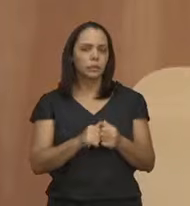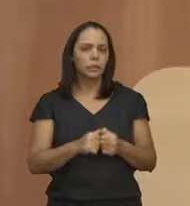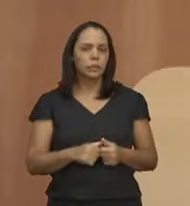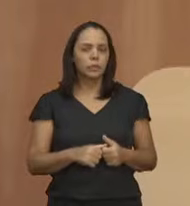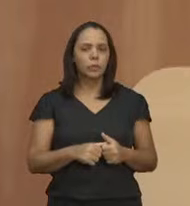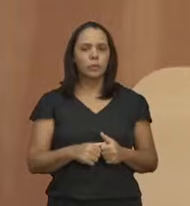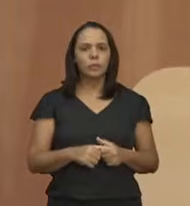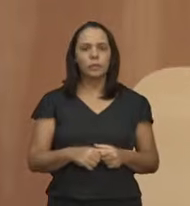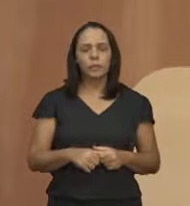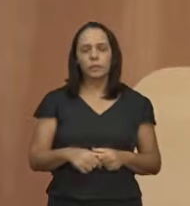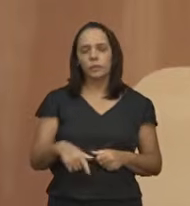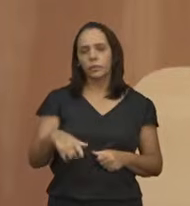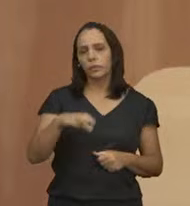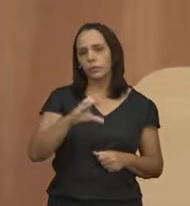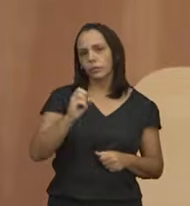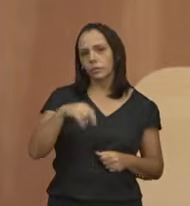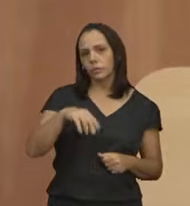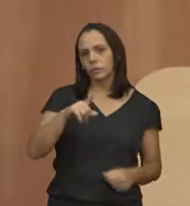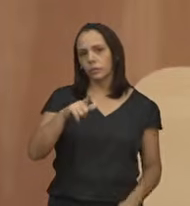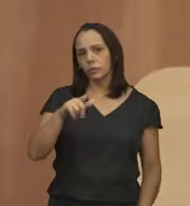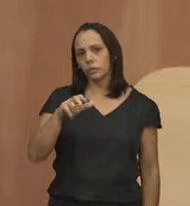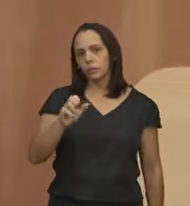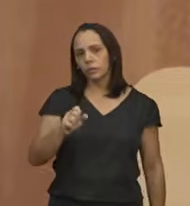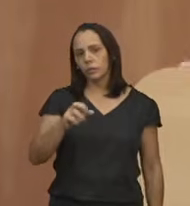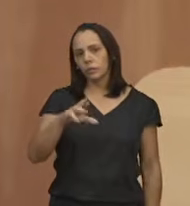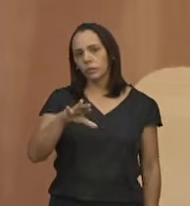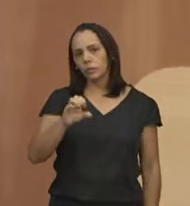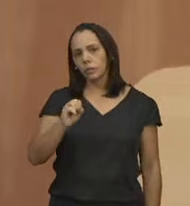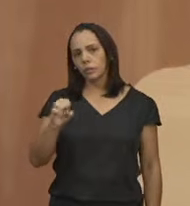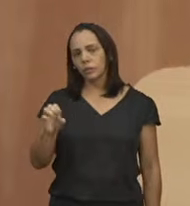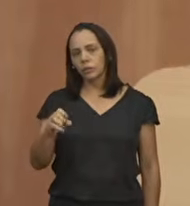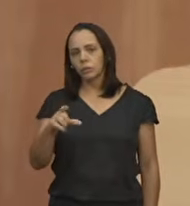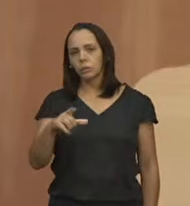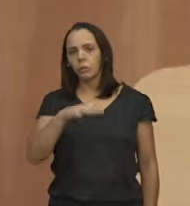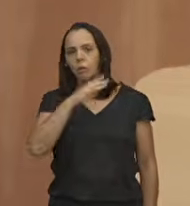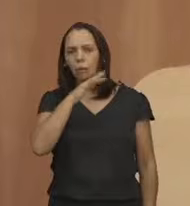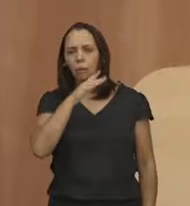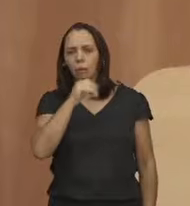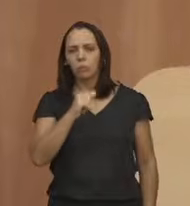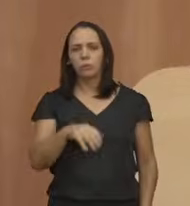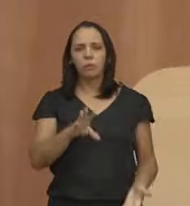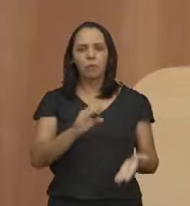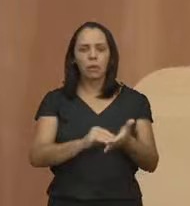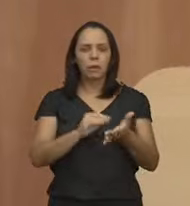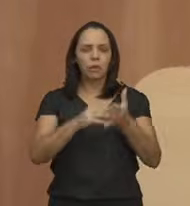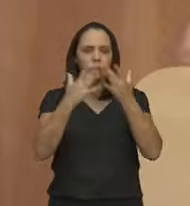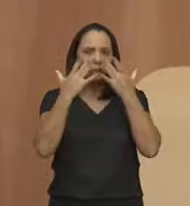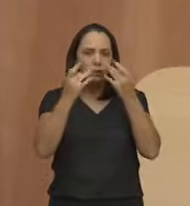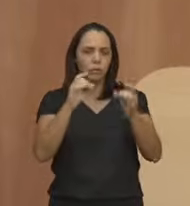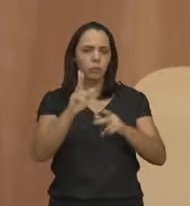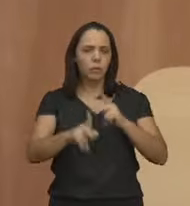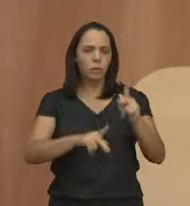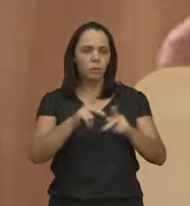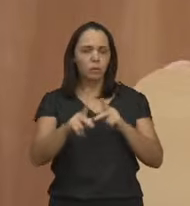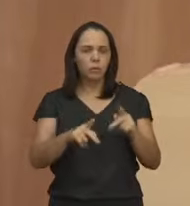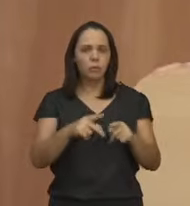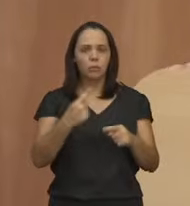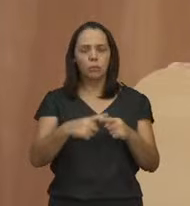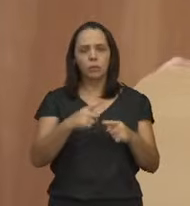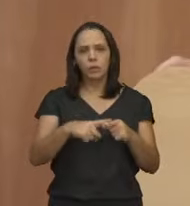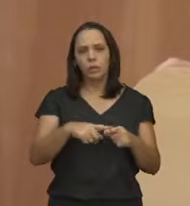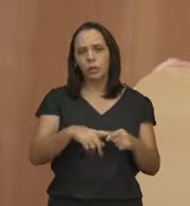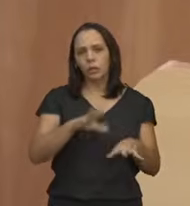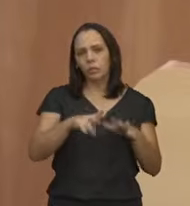composição ruim, o quanto esse Congresso está pouco atento, Congresso Nacional que eu estou dizendo, pouco atento à população, porque pode parecer que a sua